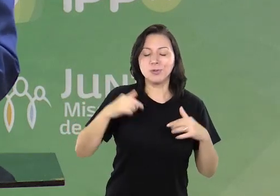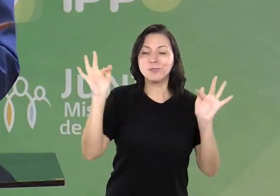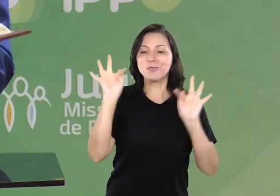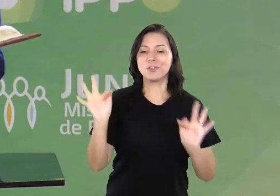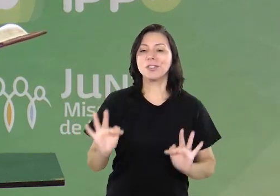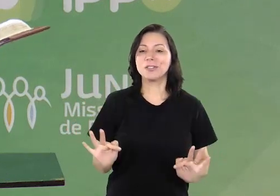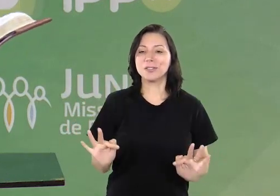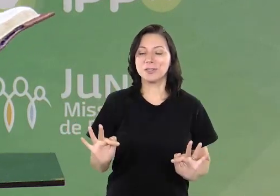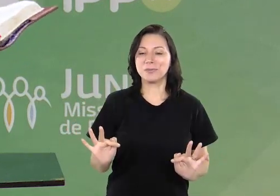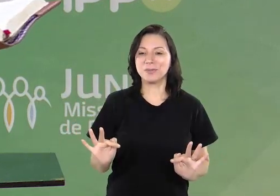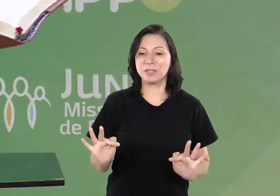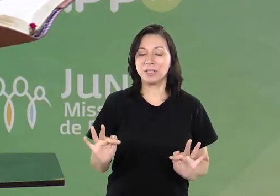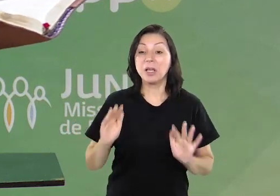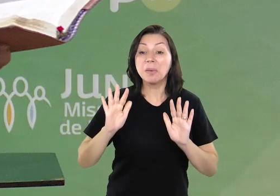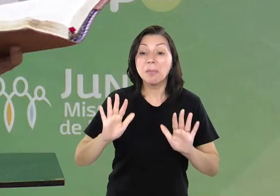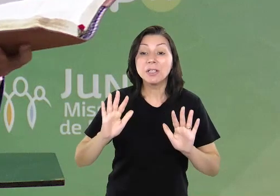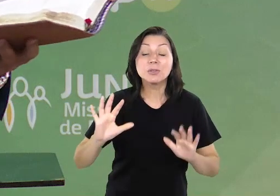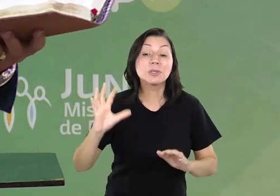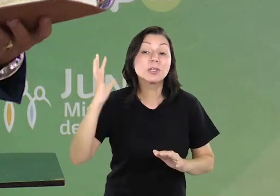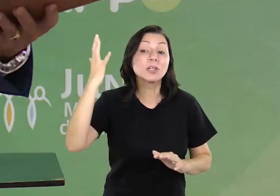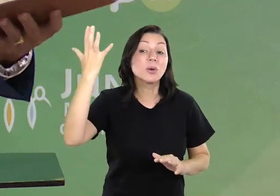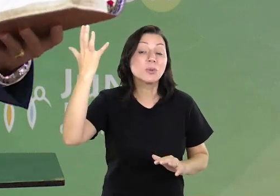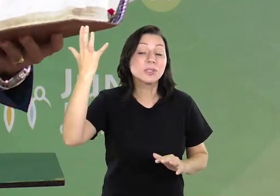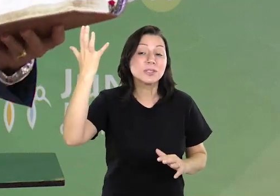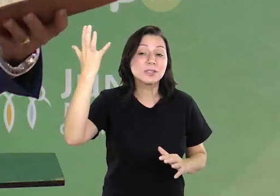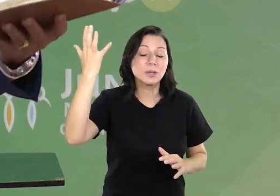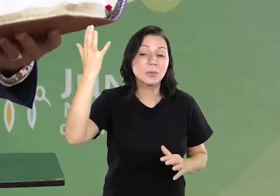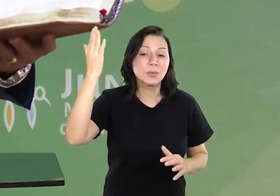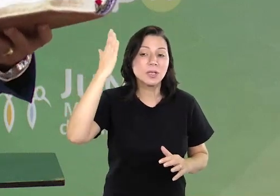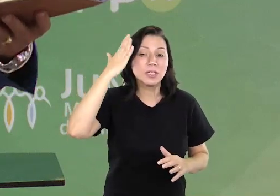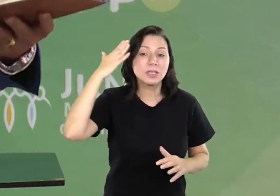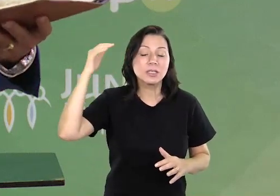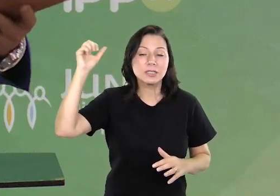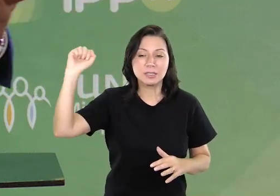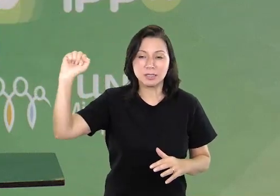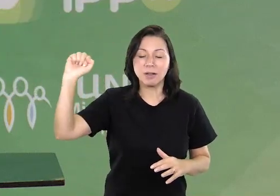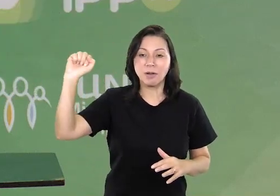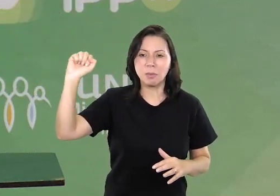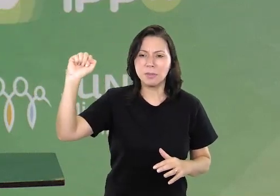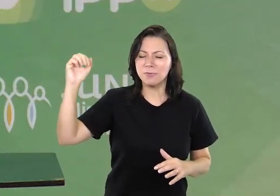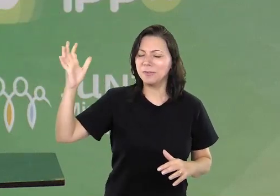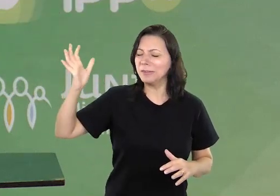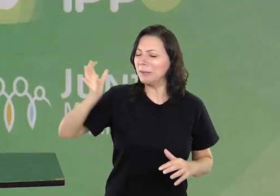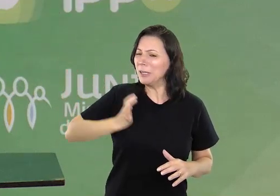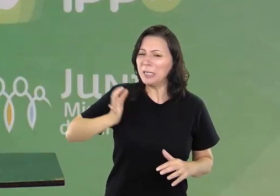sabe o que aconteceu Ele foi o homem mais rico da sua geração